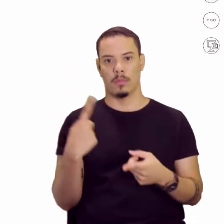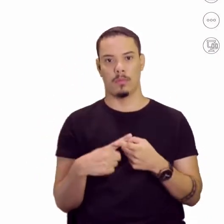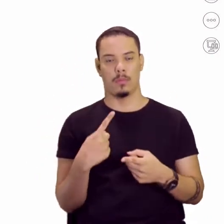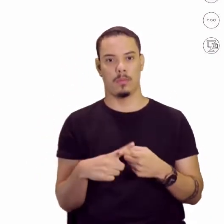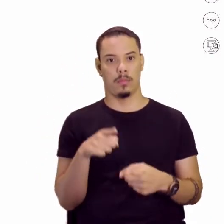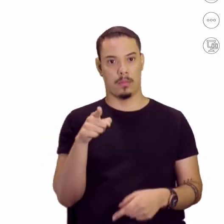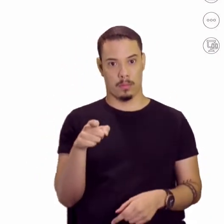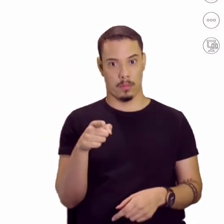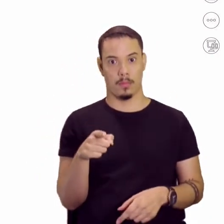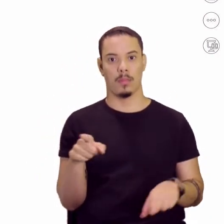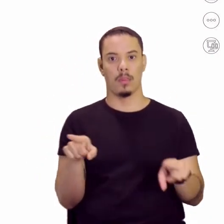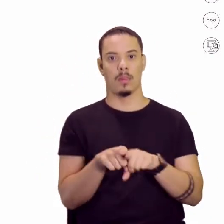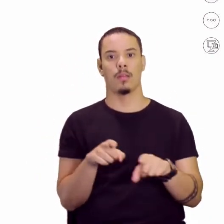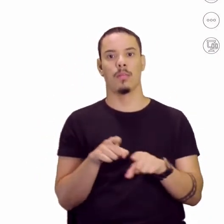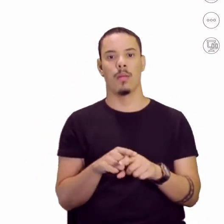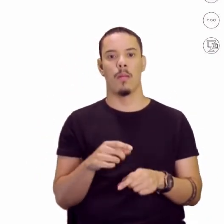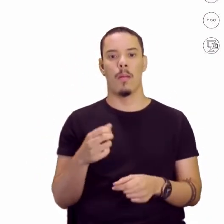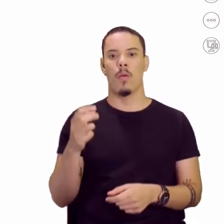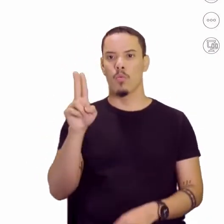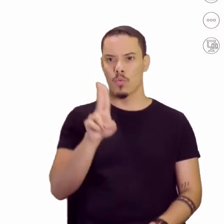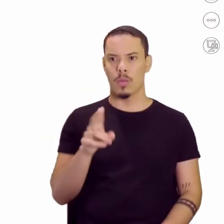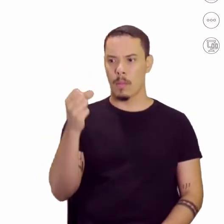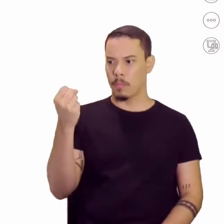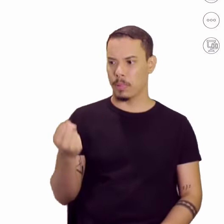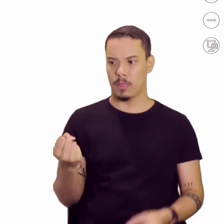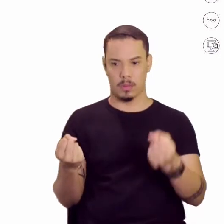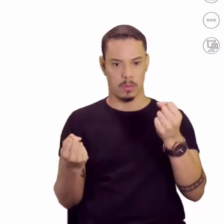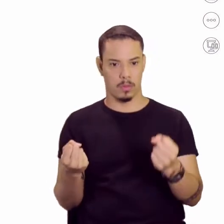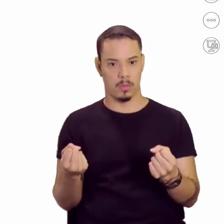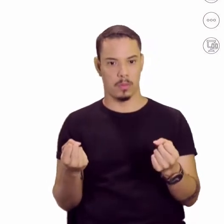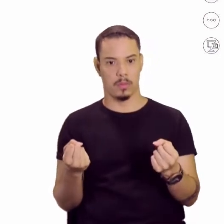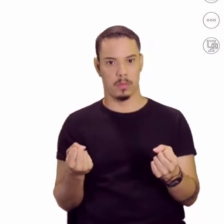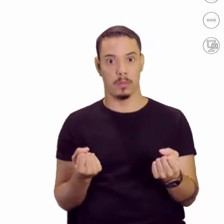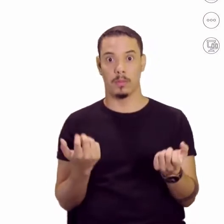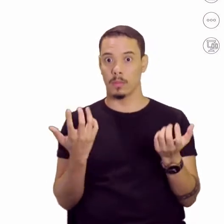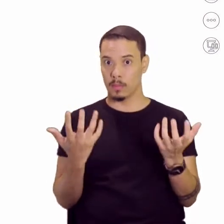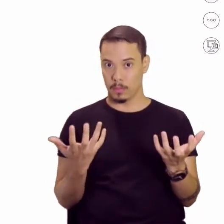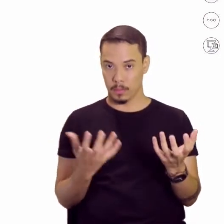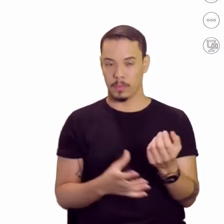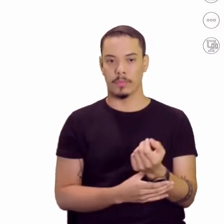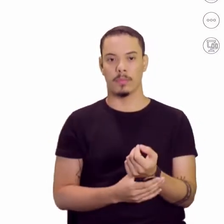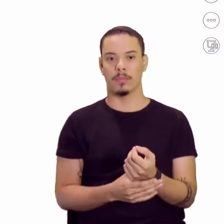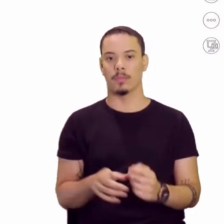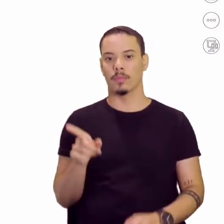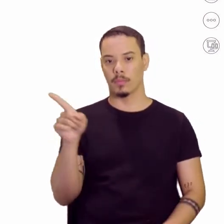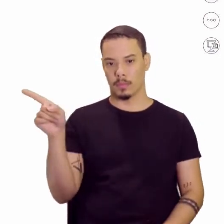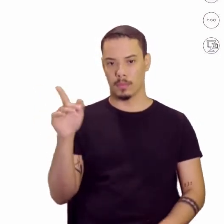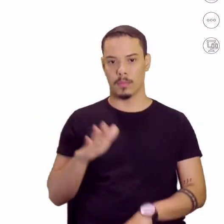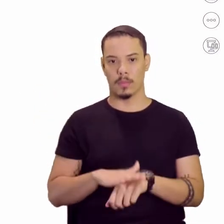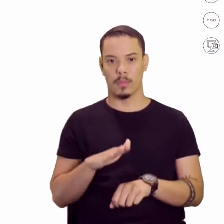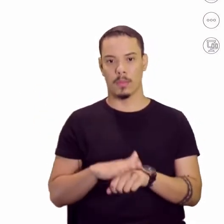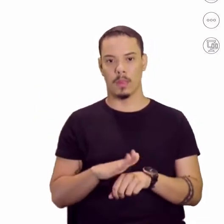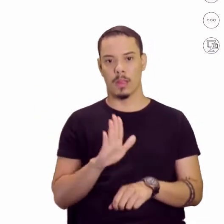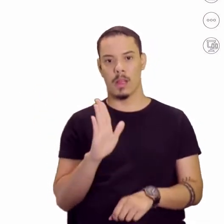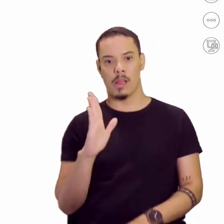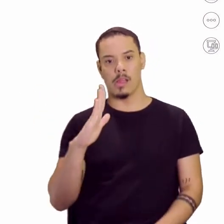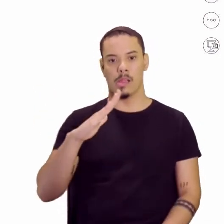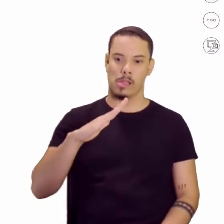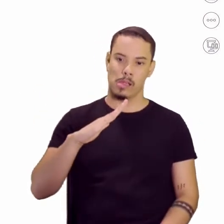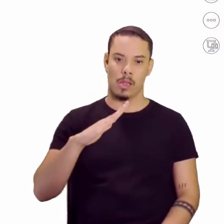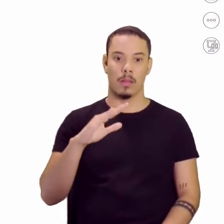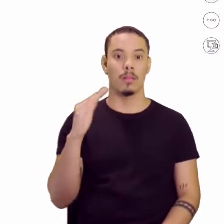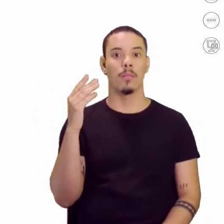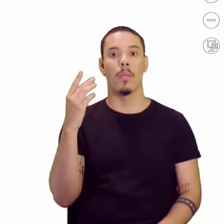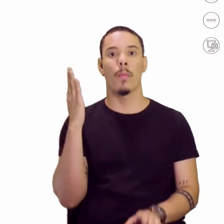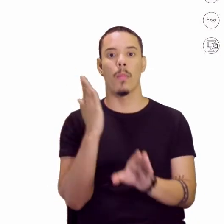o lançamento de esfera de peso diferente do alto da Torre de Pisa. Essa Torre de Pisa ela é inclinada por um defeito